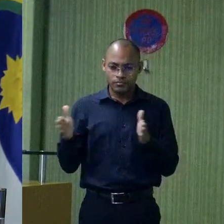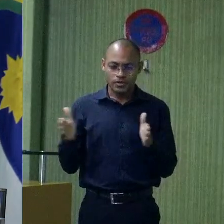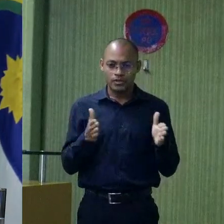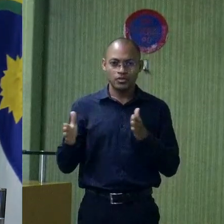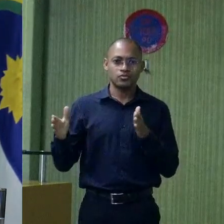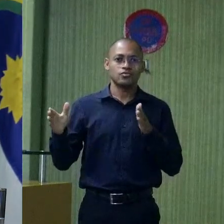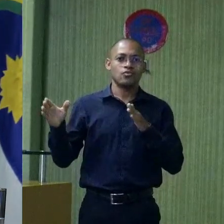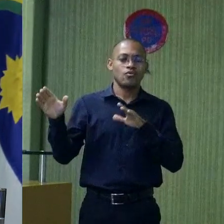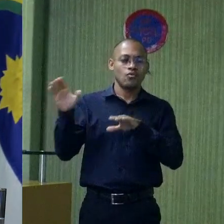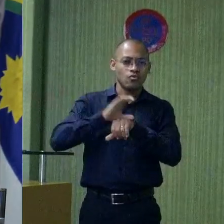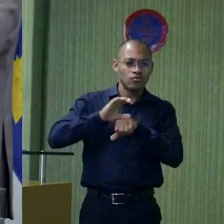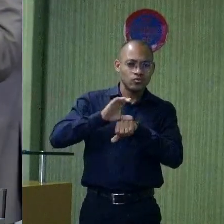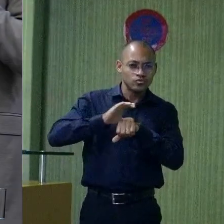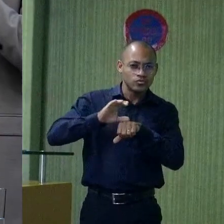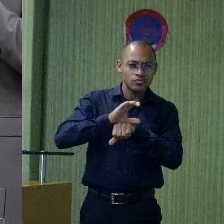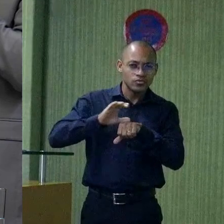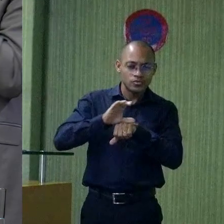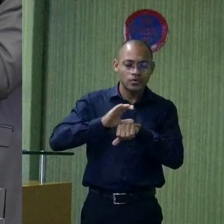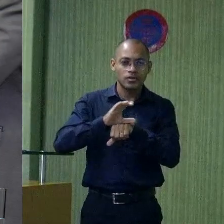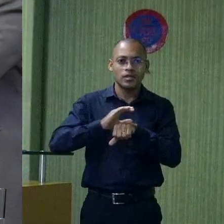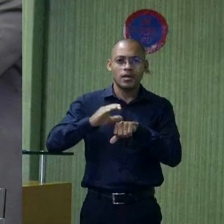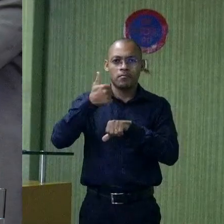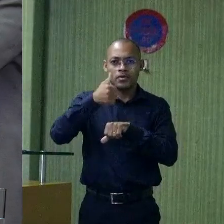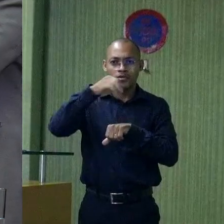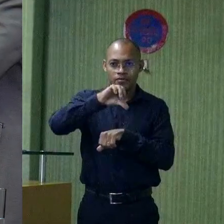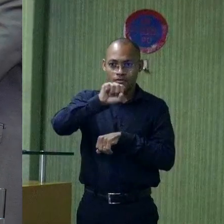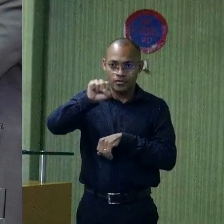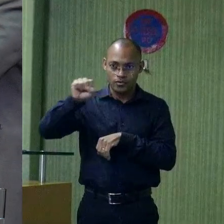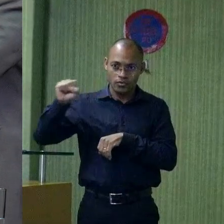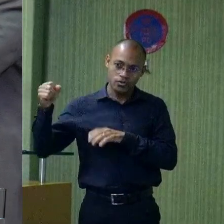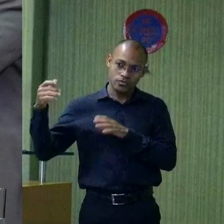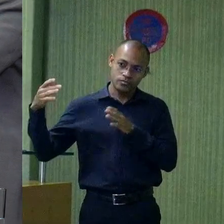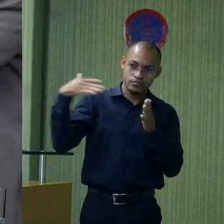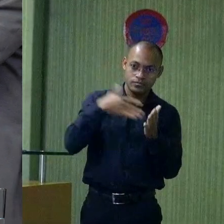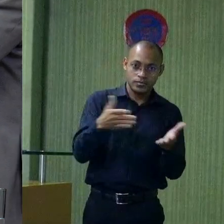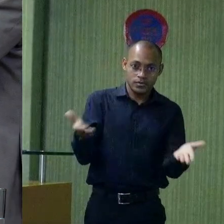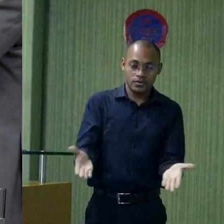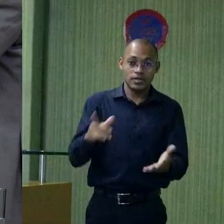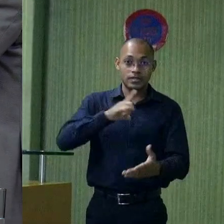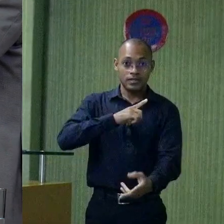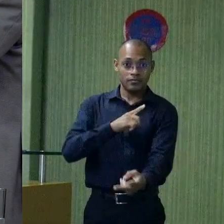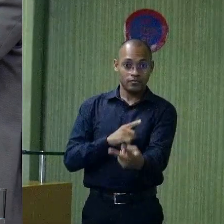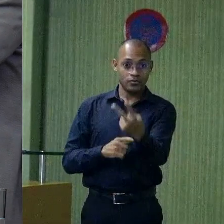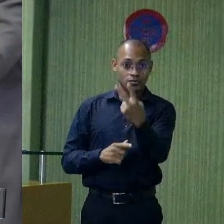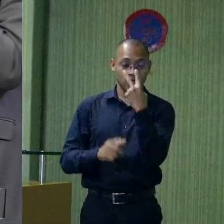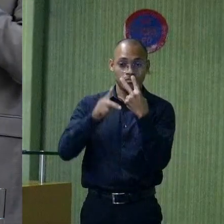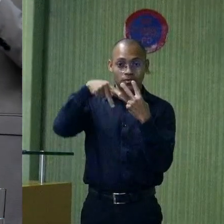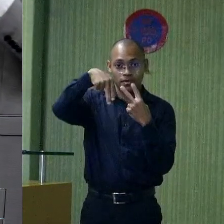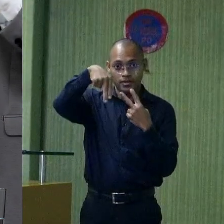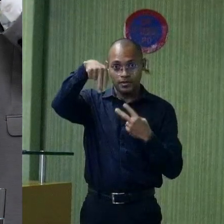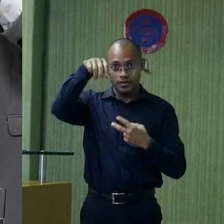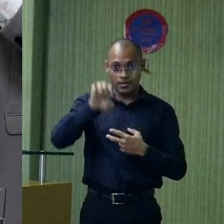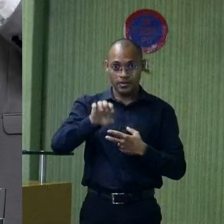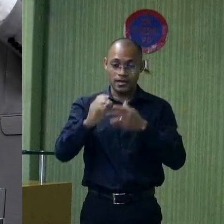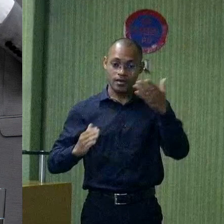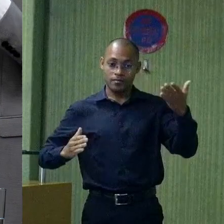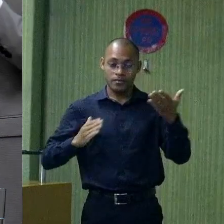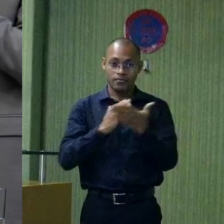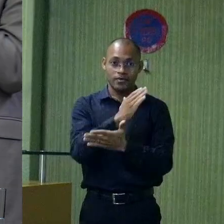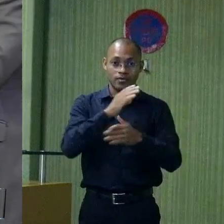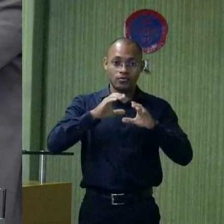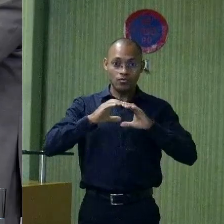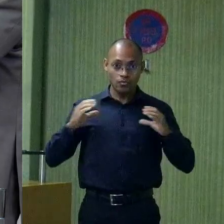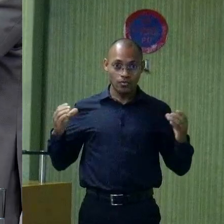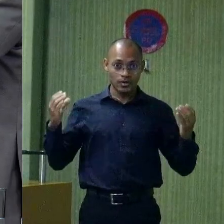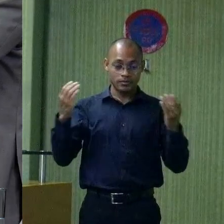de 88 para cá no ciclo de 88 para cá nós tivemos dois PN né aprovados pelo congresso nacional como lei